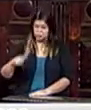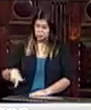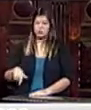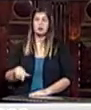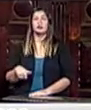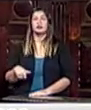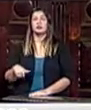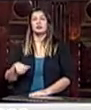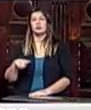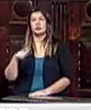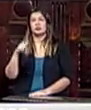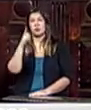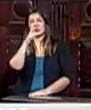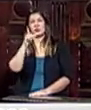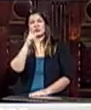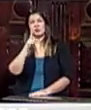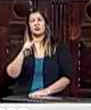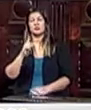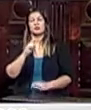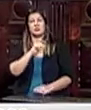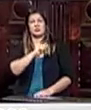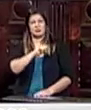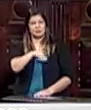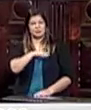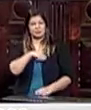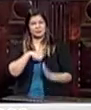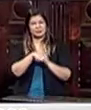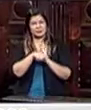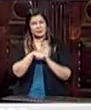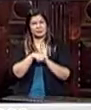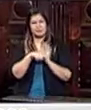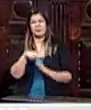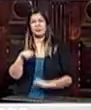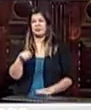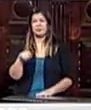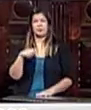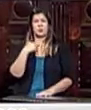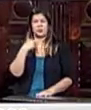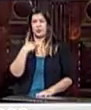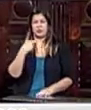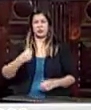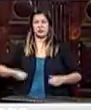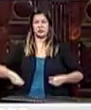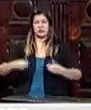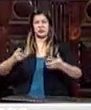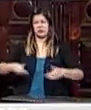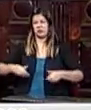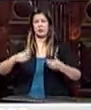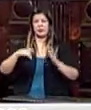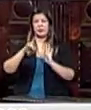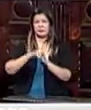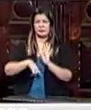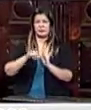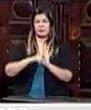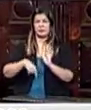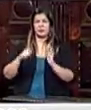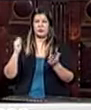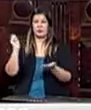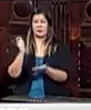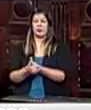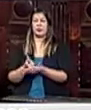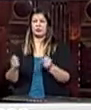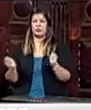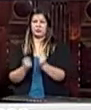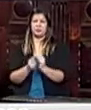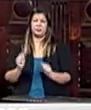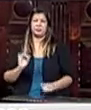A lei de responsabilidade fiscal. Ninguém pode gastar mais do que arrecadar, óbvio, menos para pagar os juros extorsivos